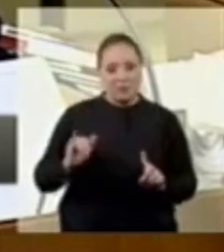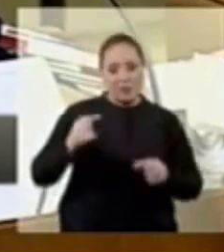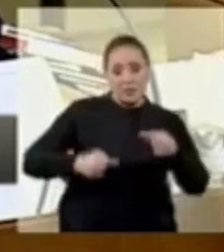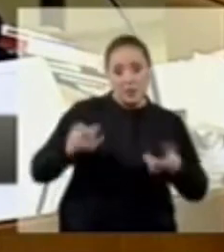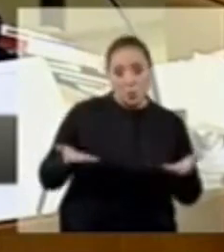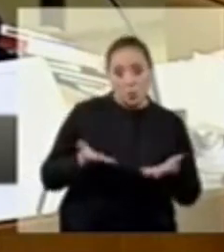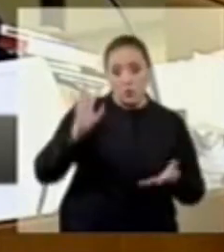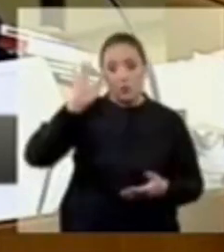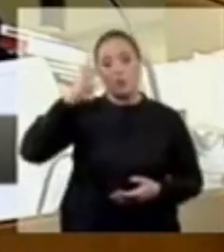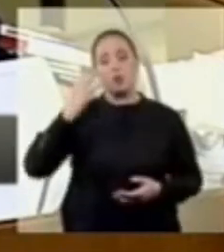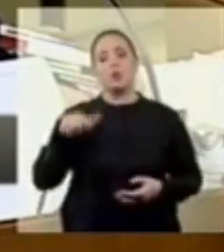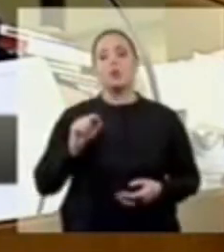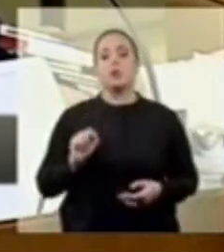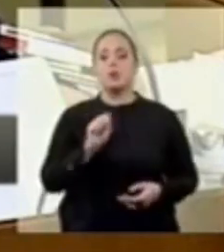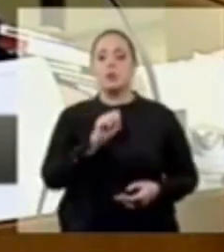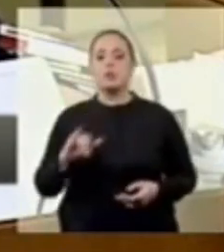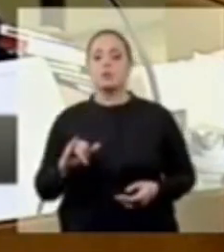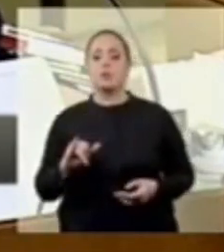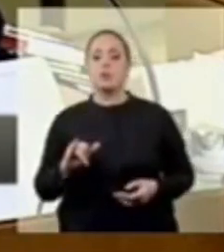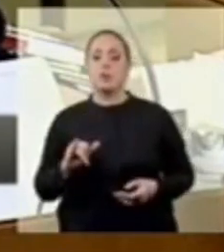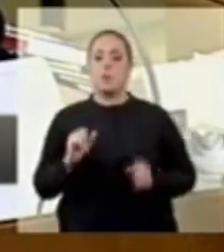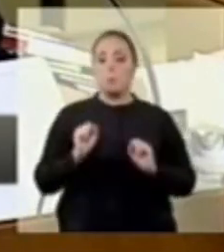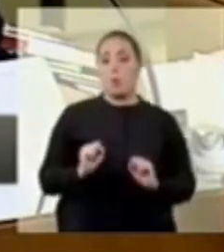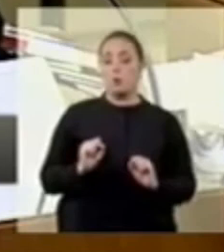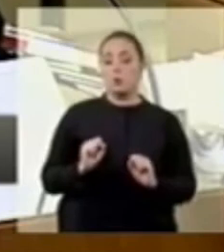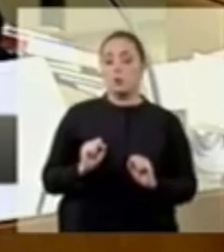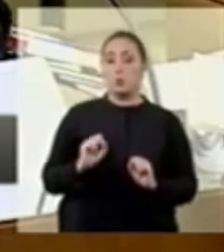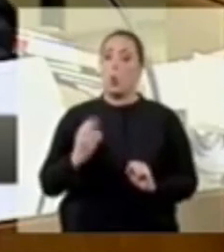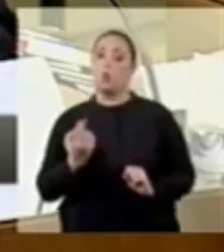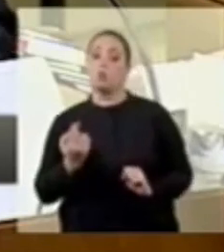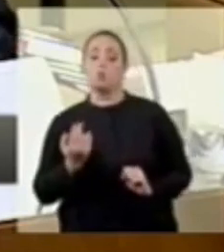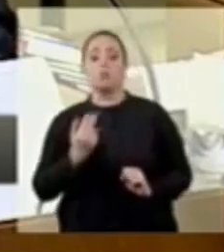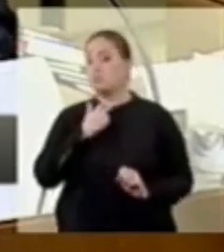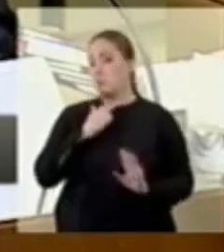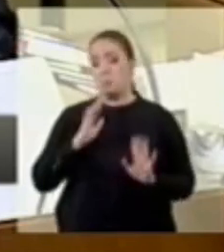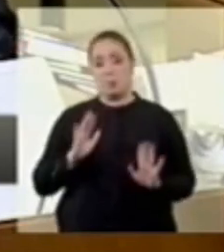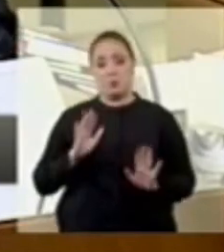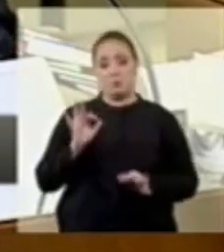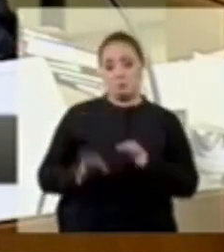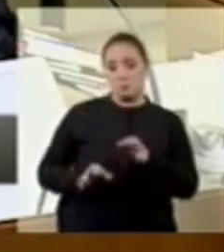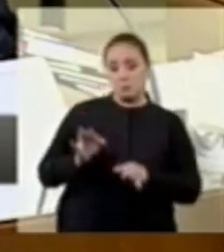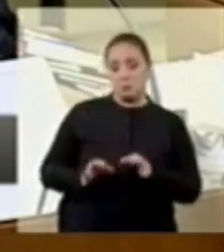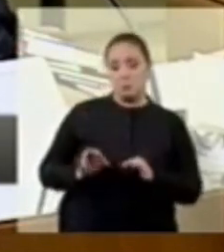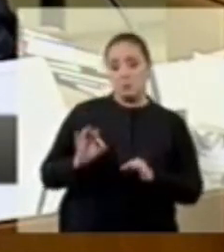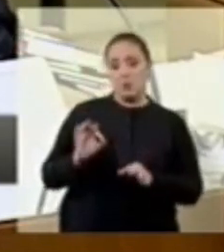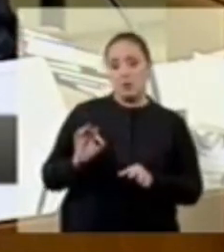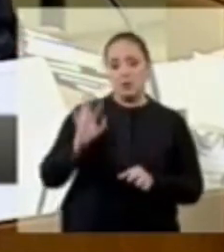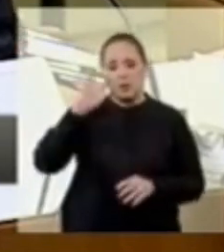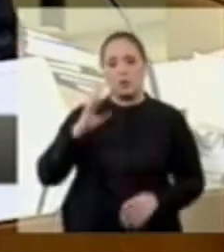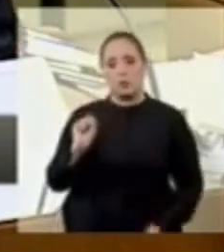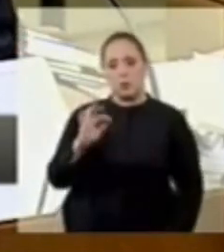decidir é se se aplica a ele ou não a jurisprudência que este tribunal